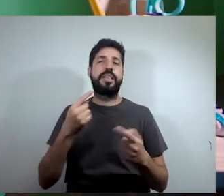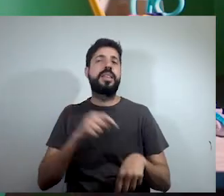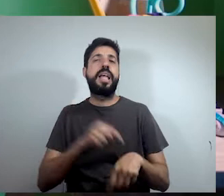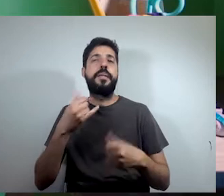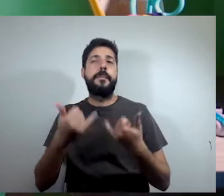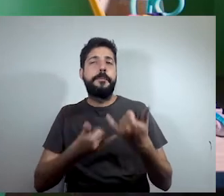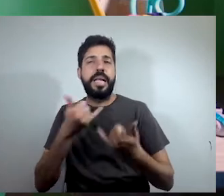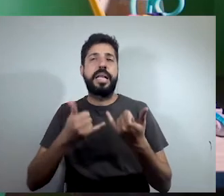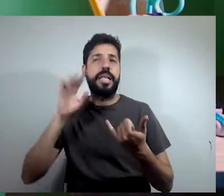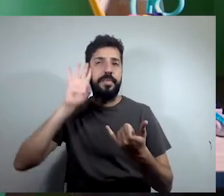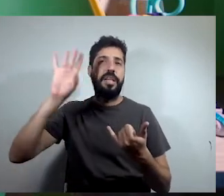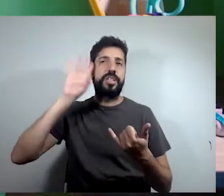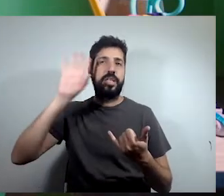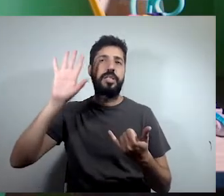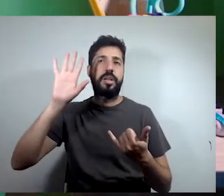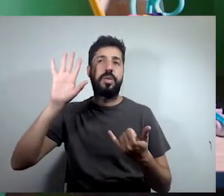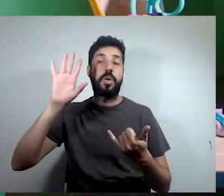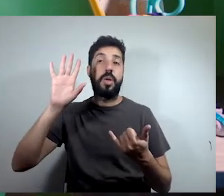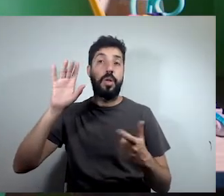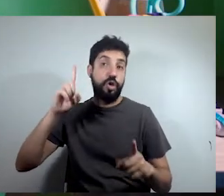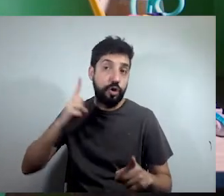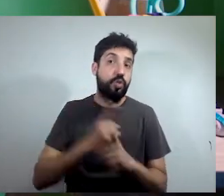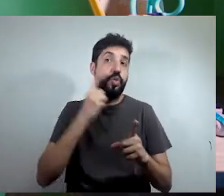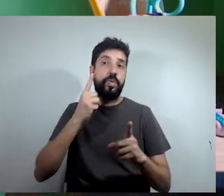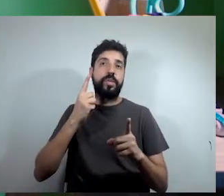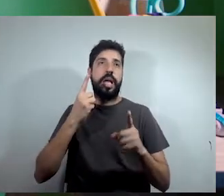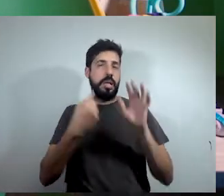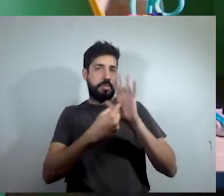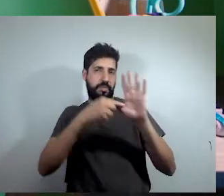tempo da imaginação, o tempo dessa descoberta